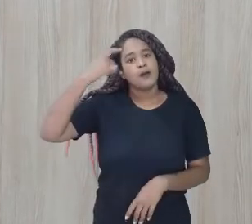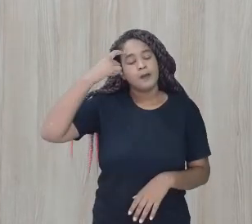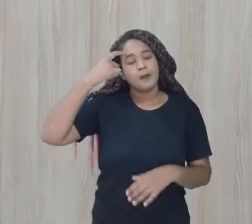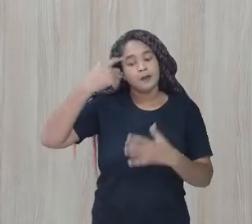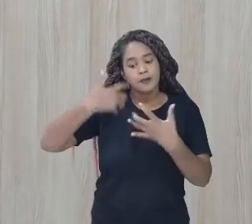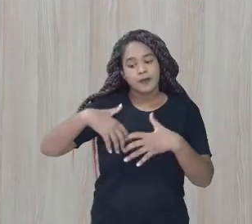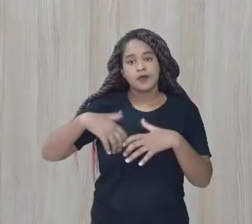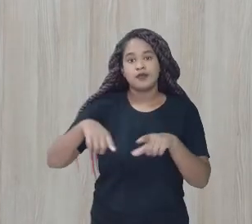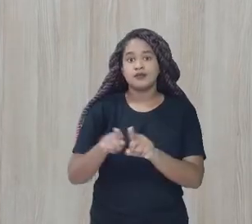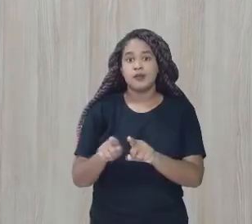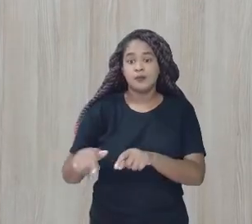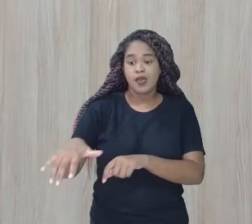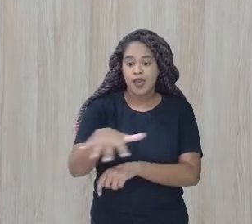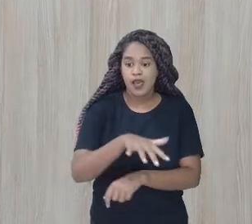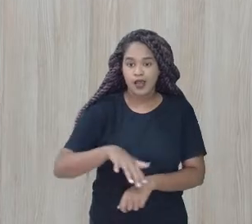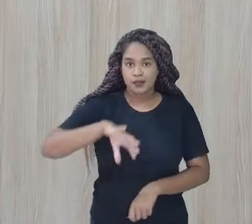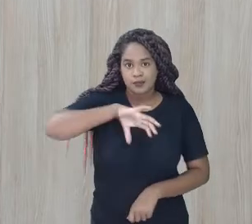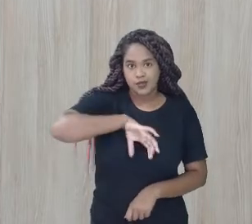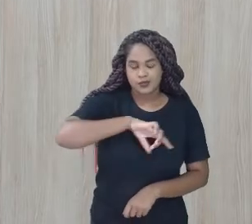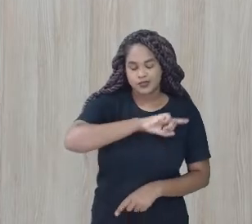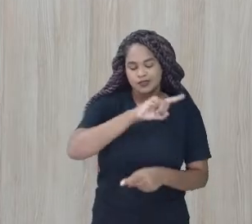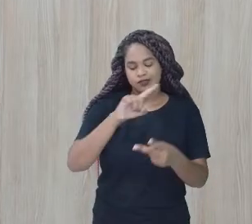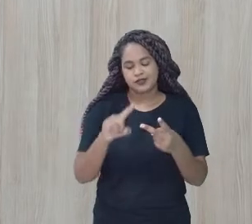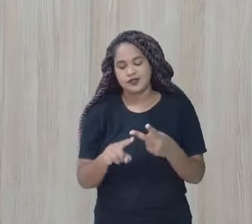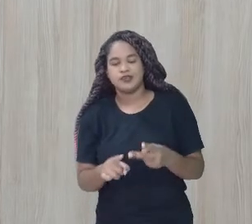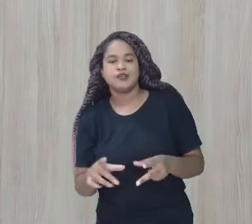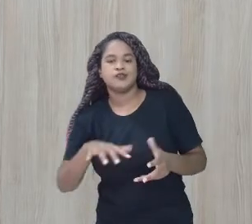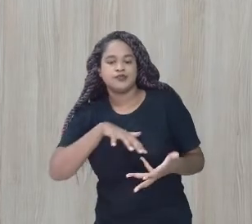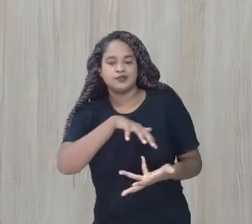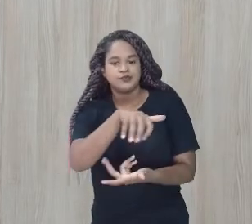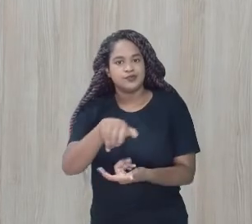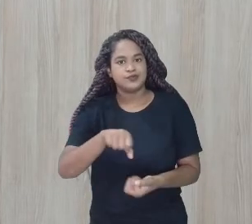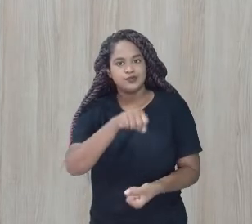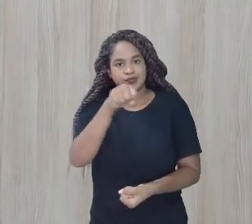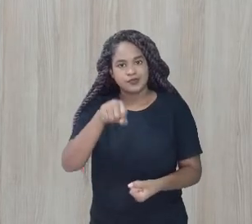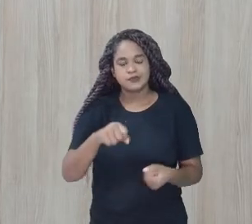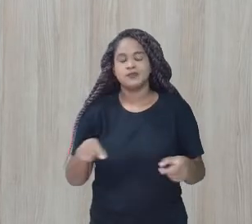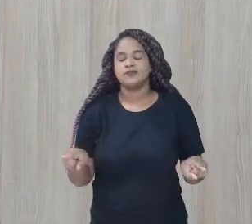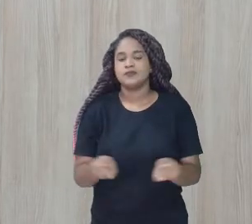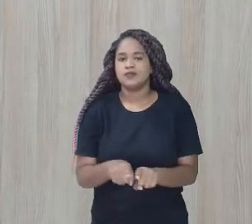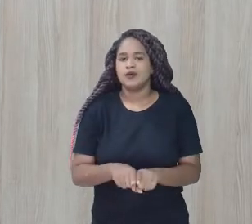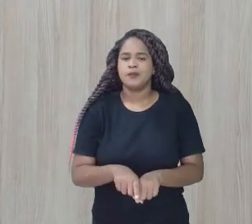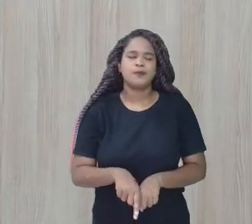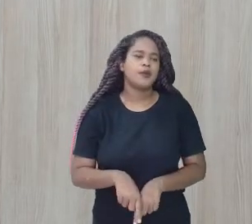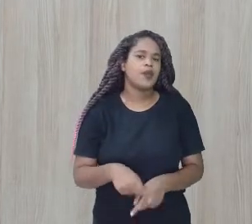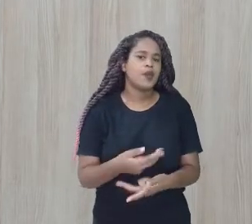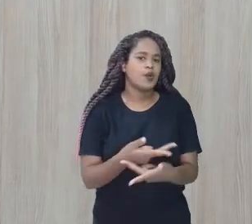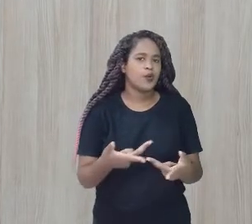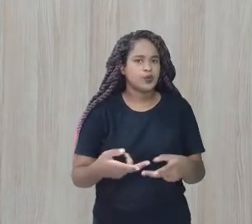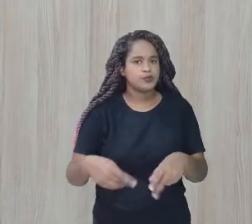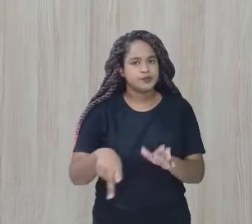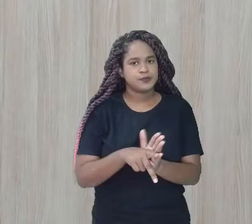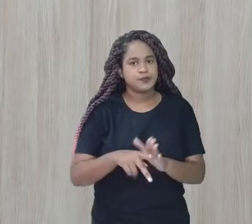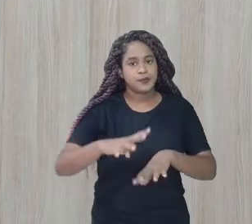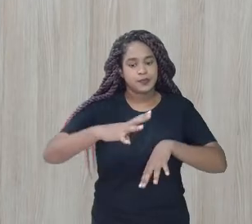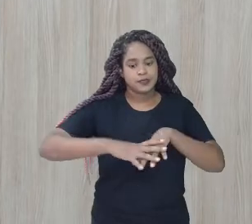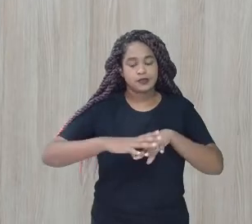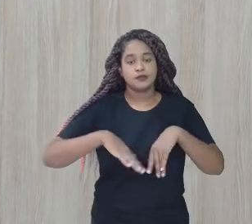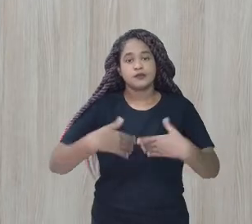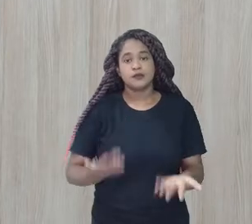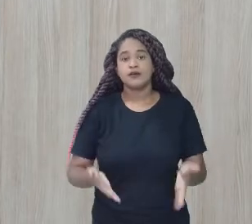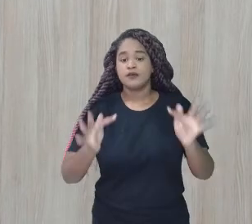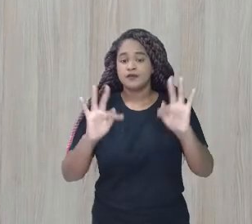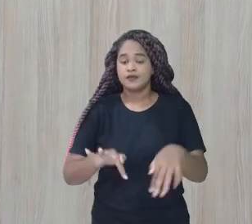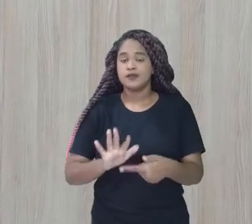sustentabilidade, em português. Depois a gente começou a verificar a aplicação disso para resolver problemas matemáticos e no finalmente a gente